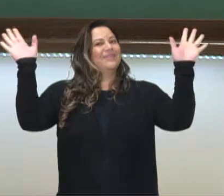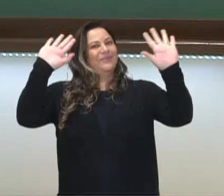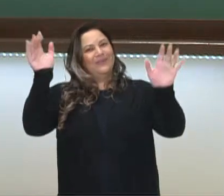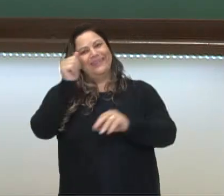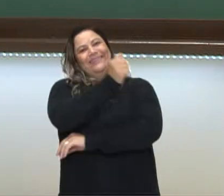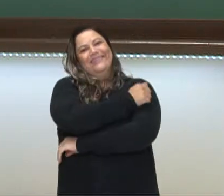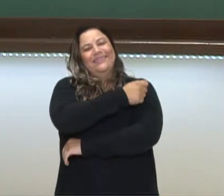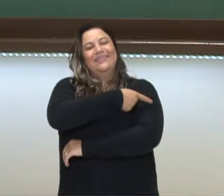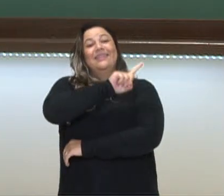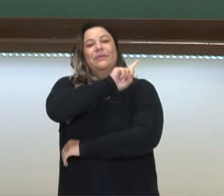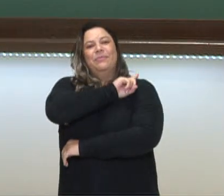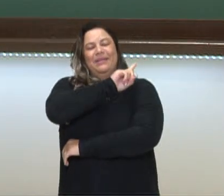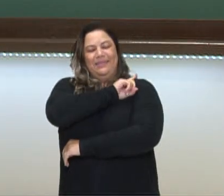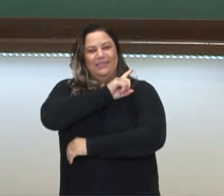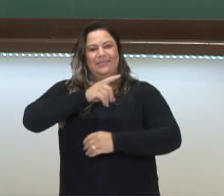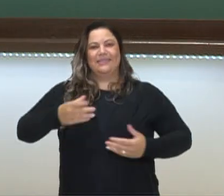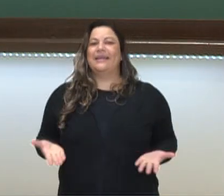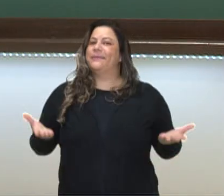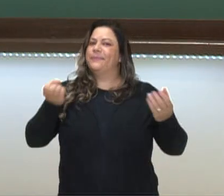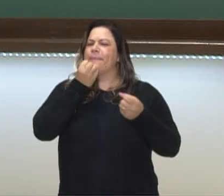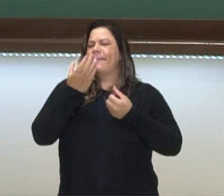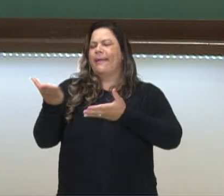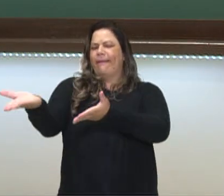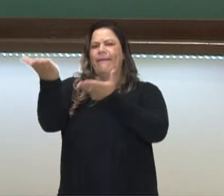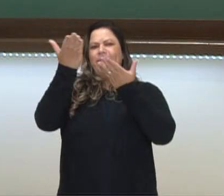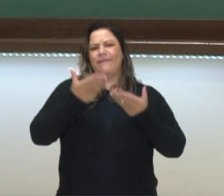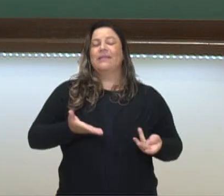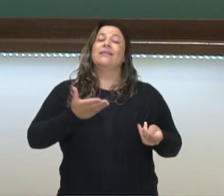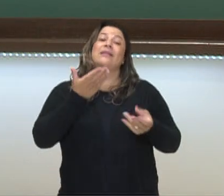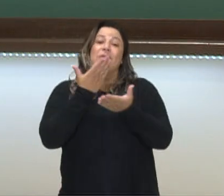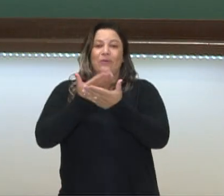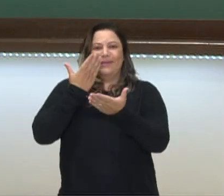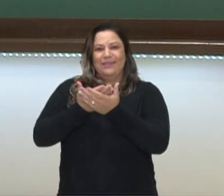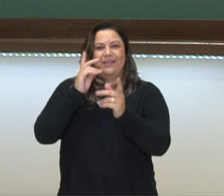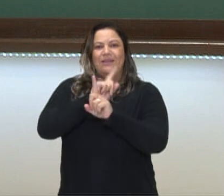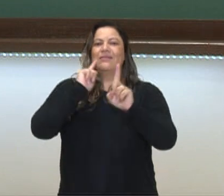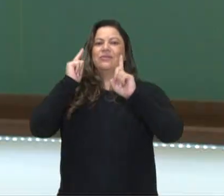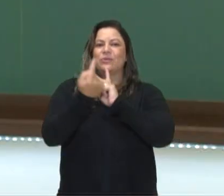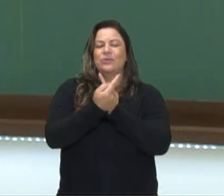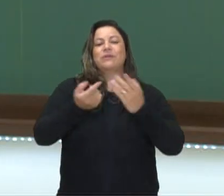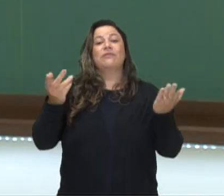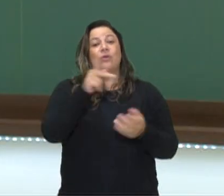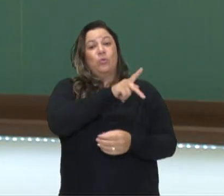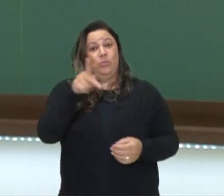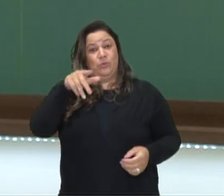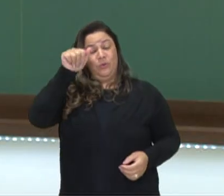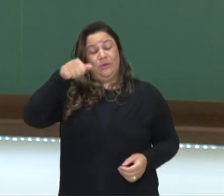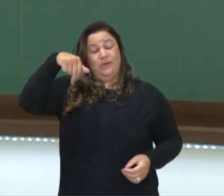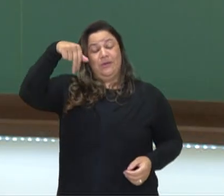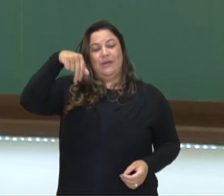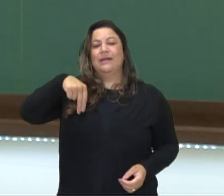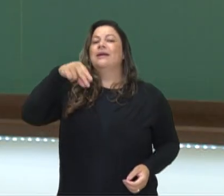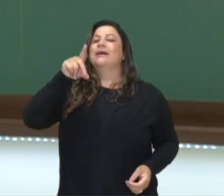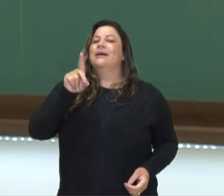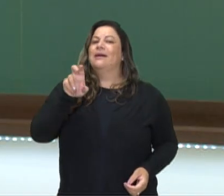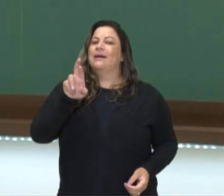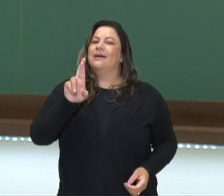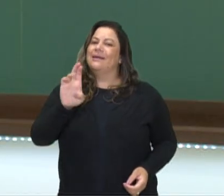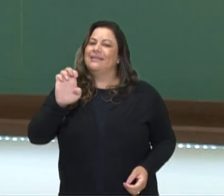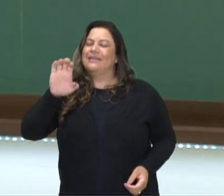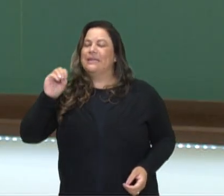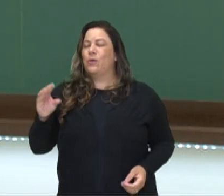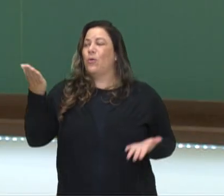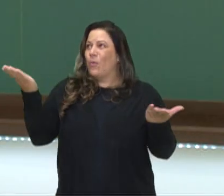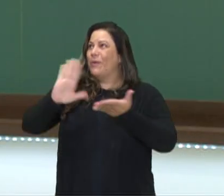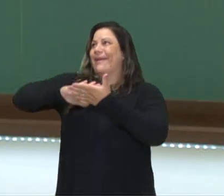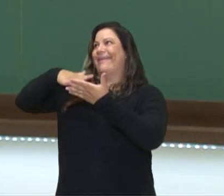Olá, estudantes da primeira série do ensino médio, sejam bem-vindos à nossa aula de Geografia. Eu sou o professor Andrew e juntamente comigo está a nossa